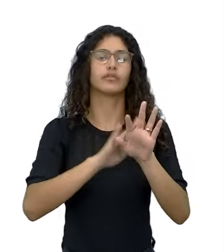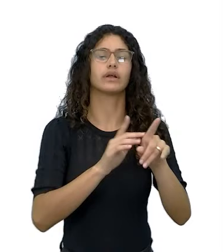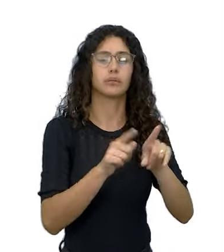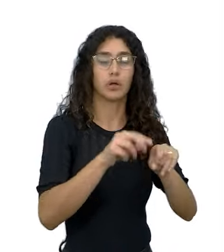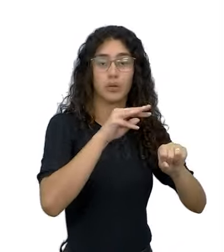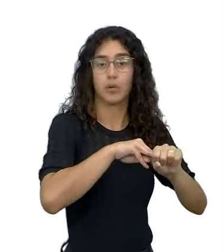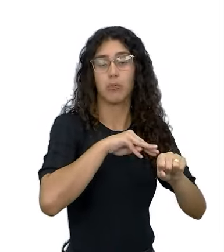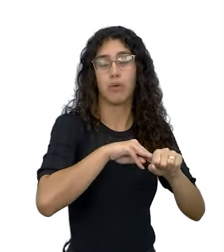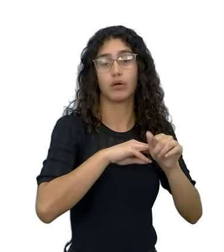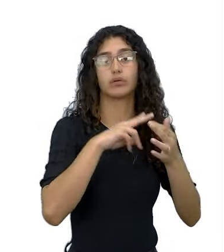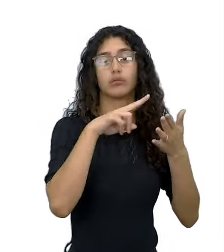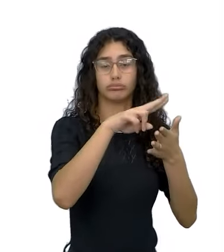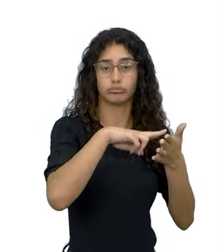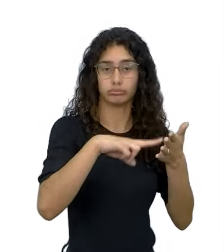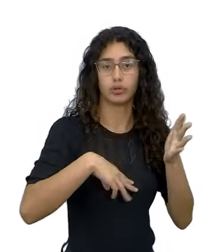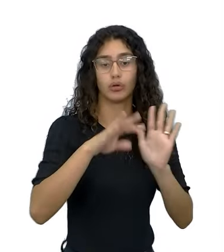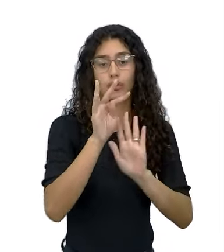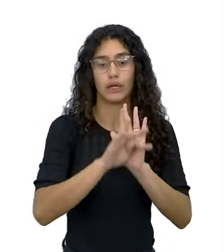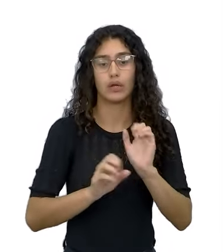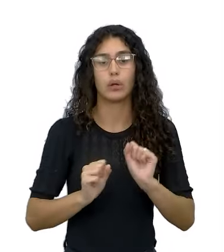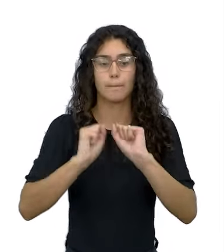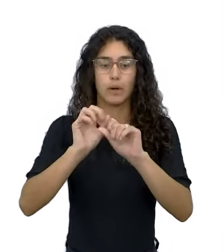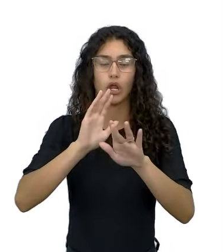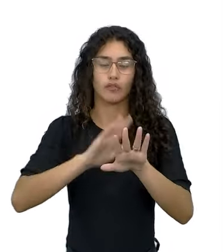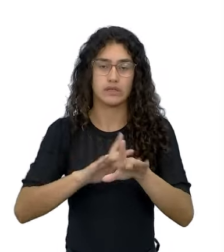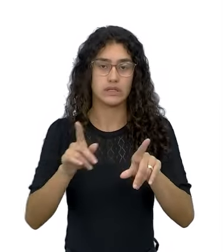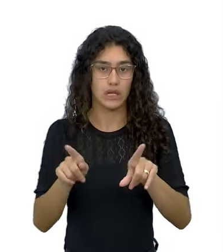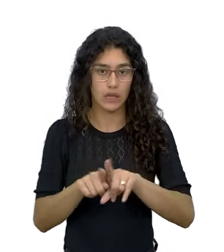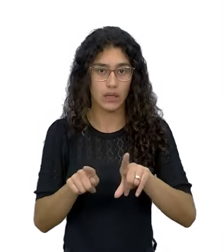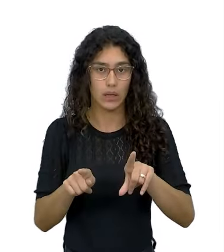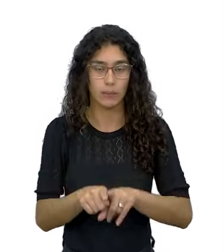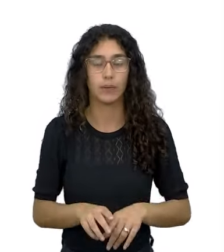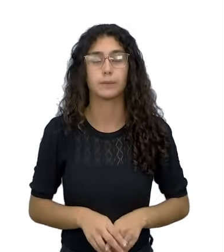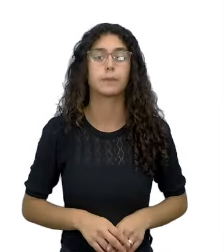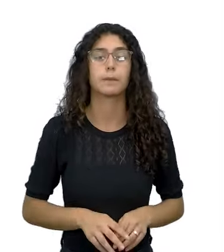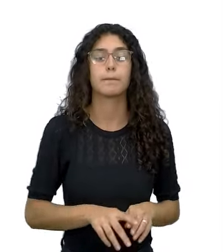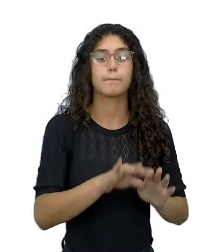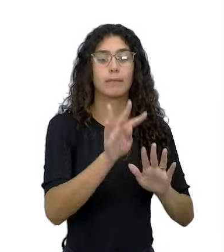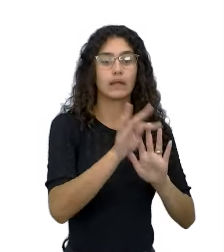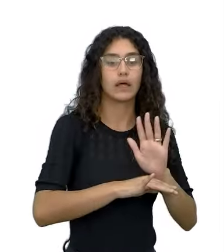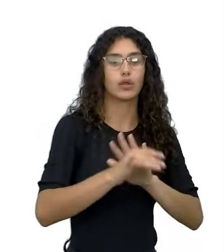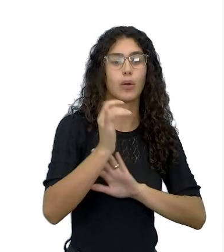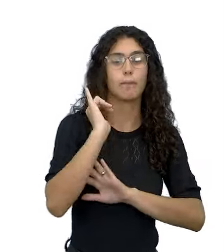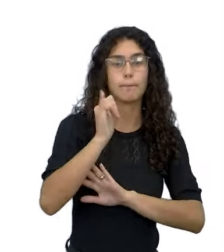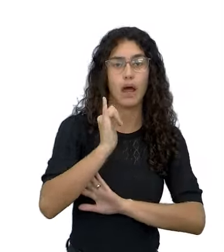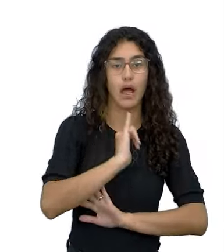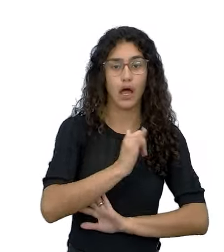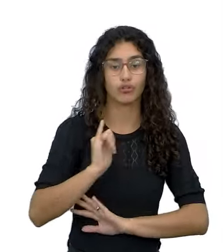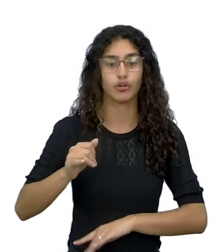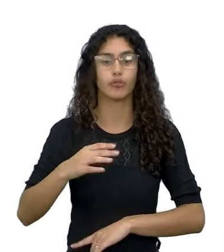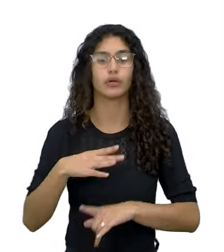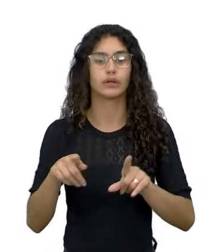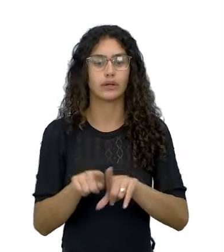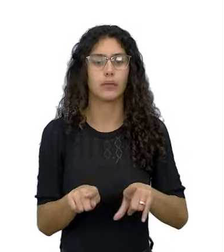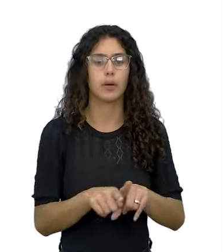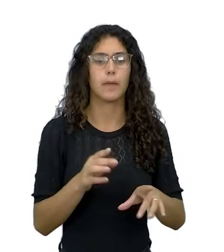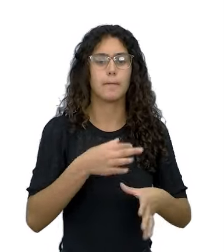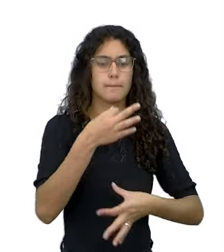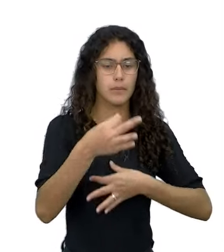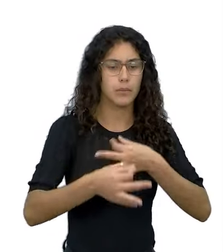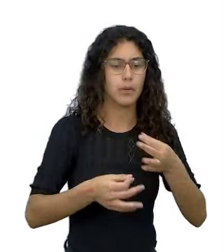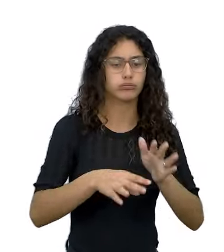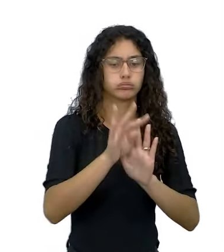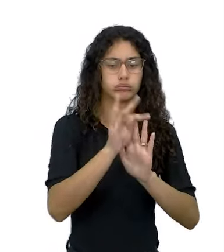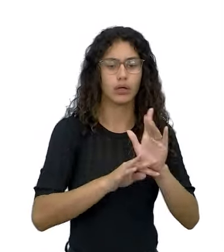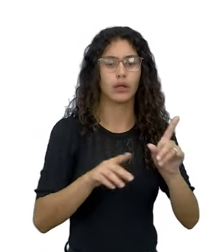feitas durante essa leitura. A gente pode trabalhar essa estratégia em questão de textos narrativos, que são interessantes, né, textos